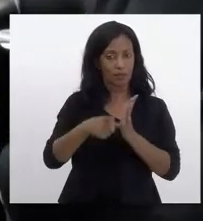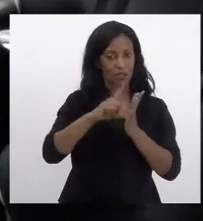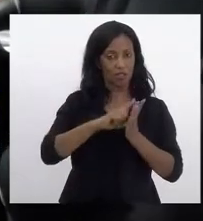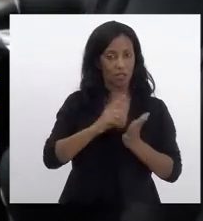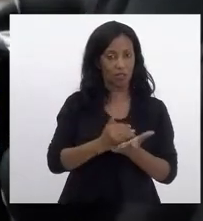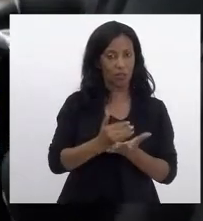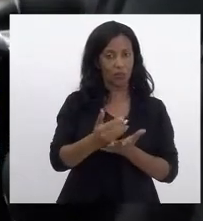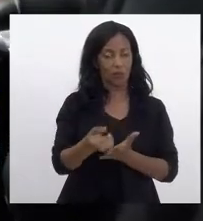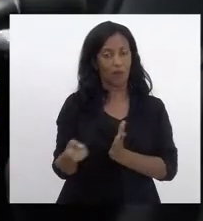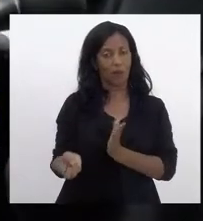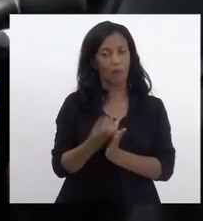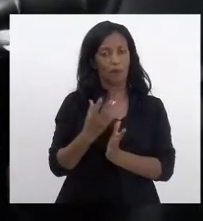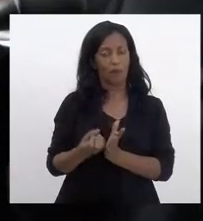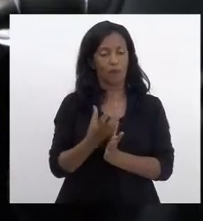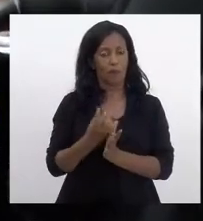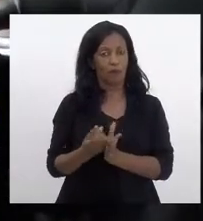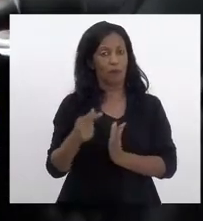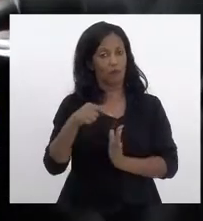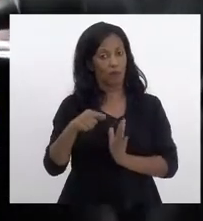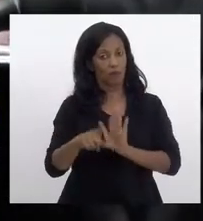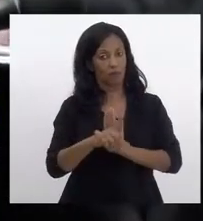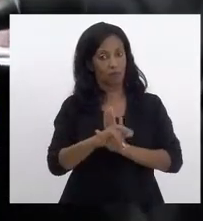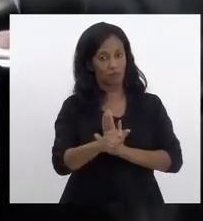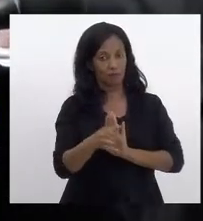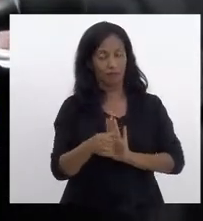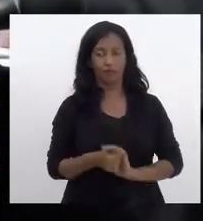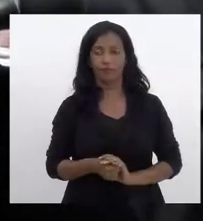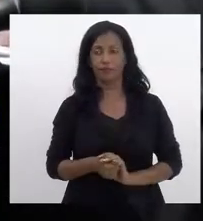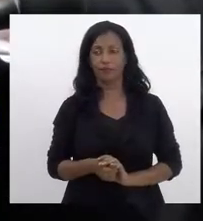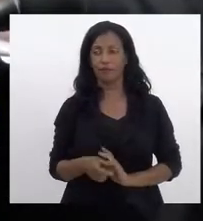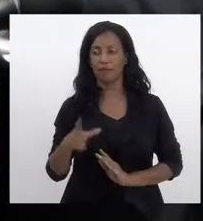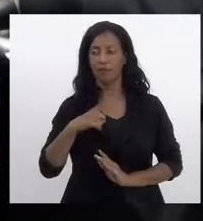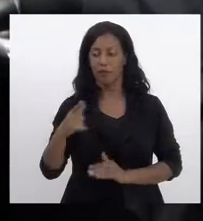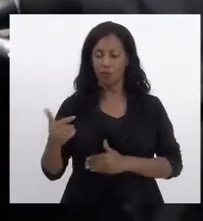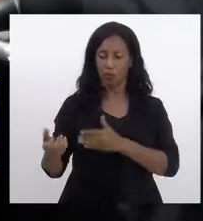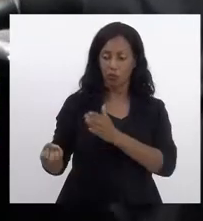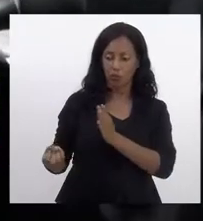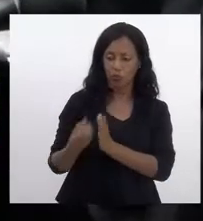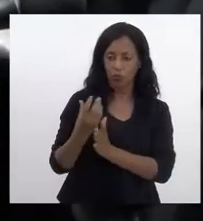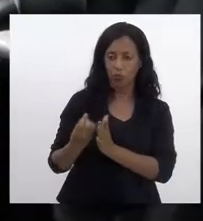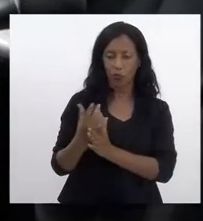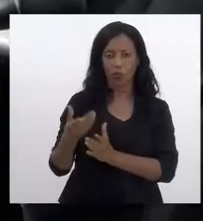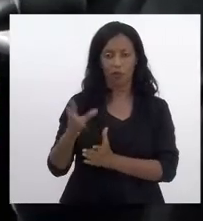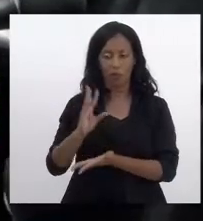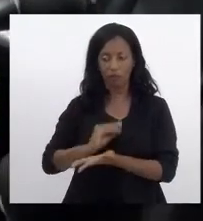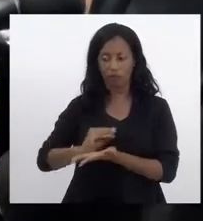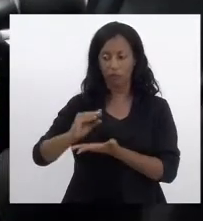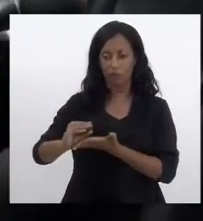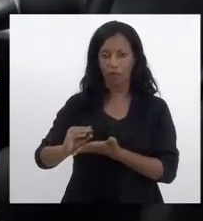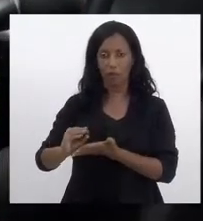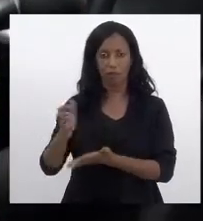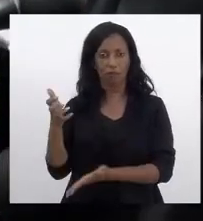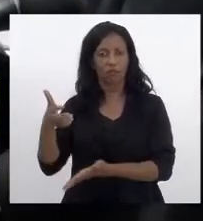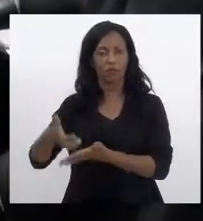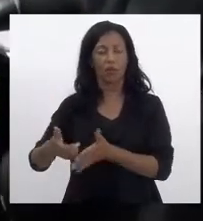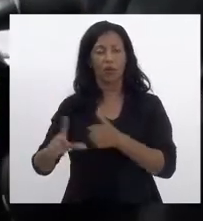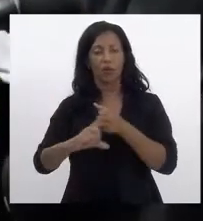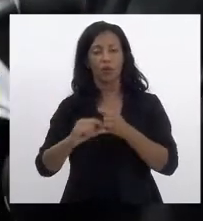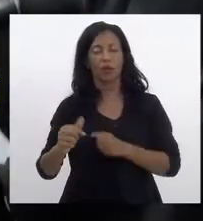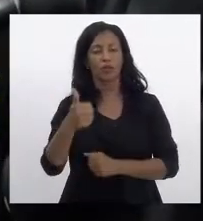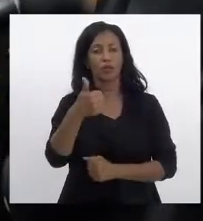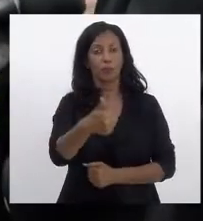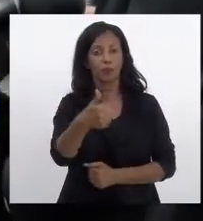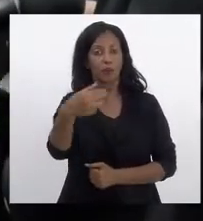de início da produção dos efeitos desta lei, e a cujo para os proventos ou pensão foi aplicado previsto no artigo